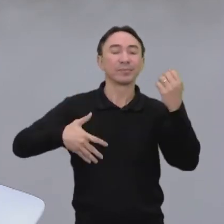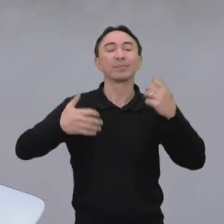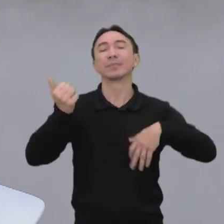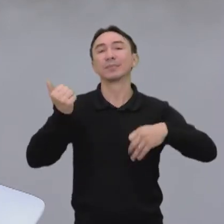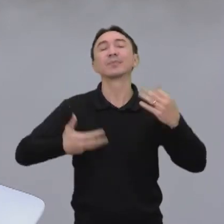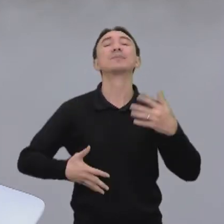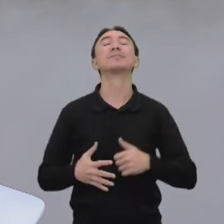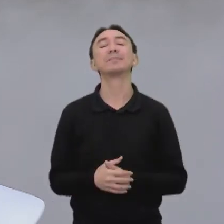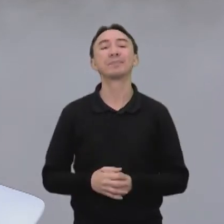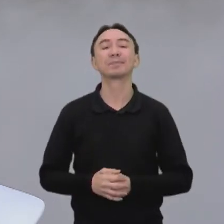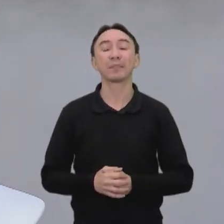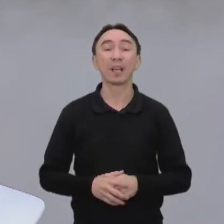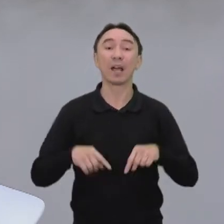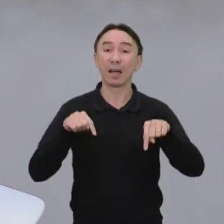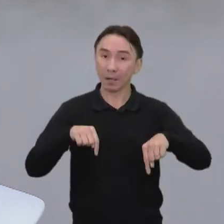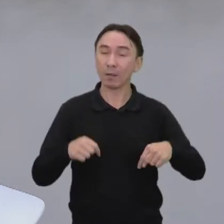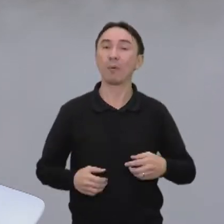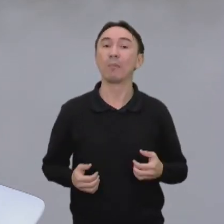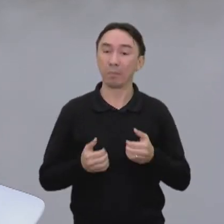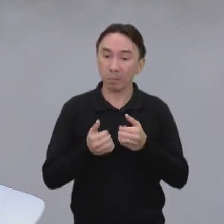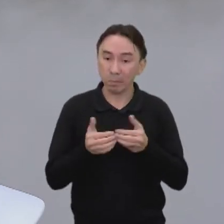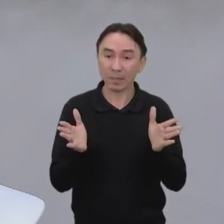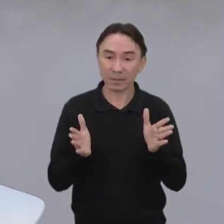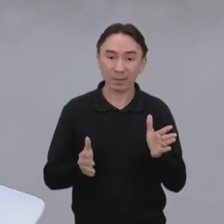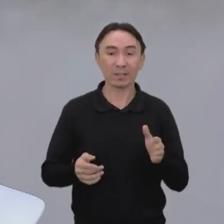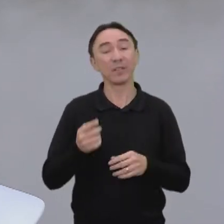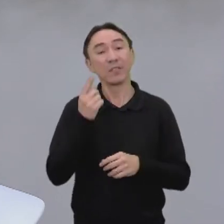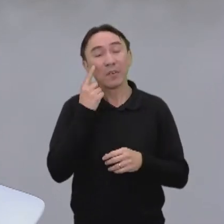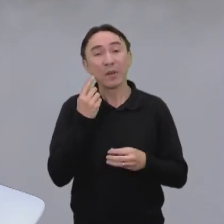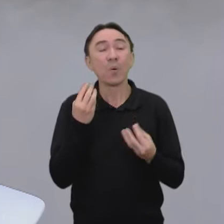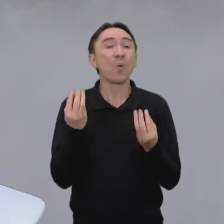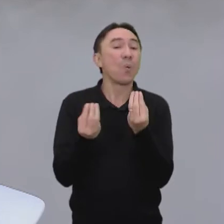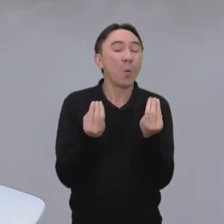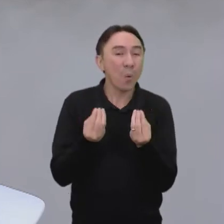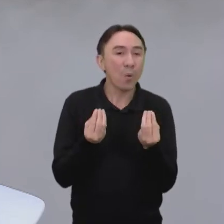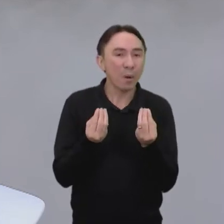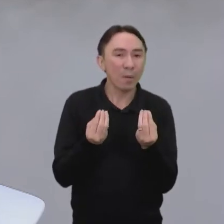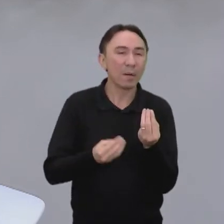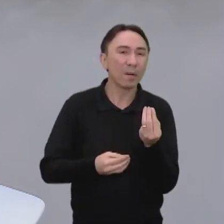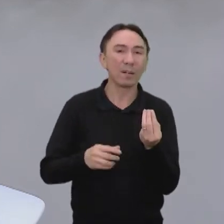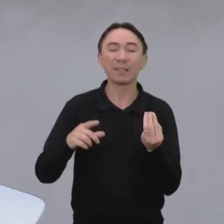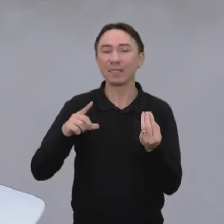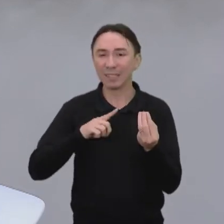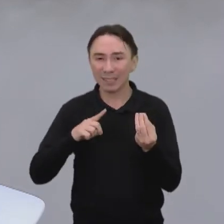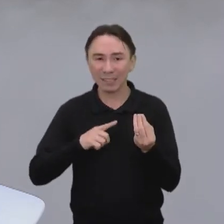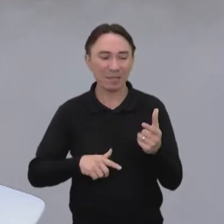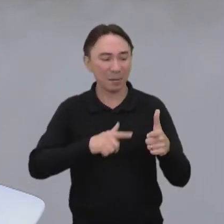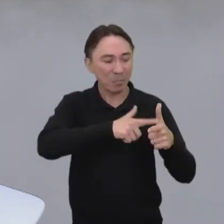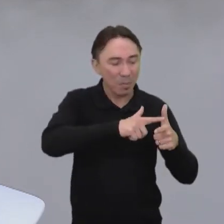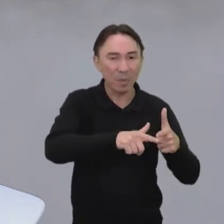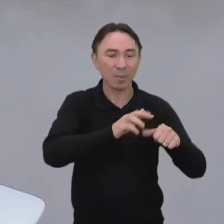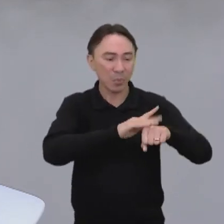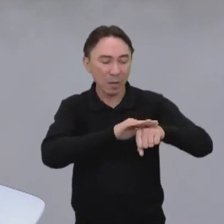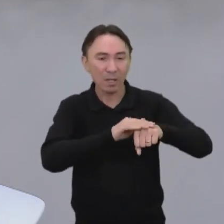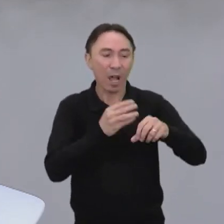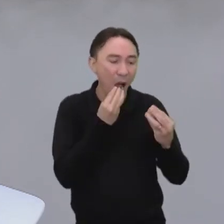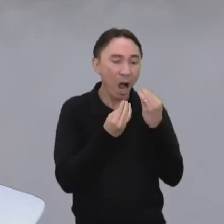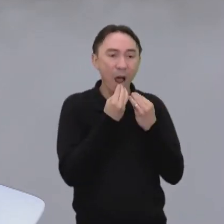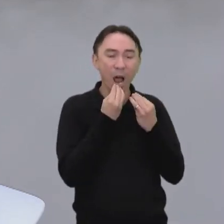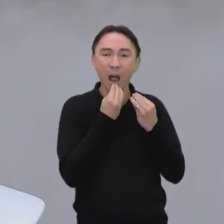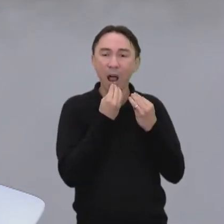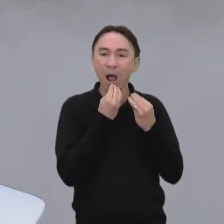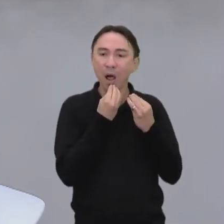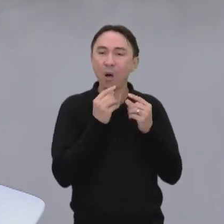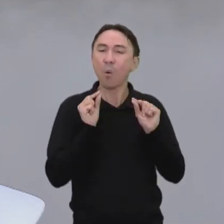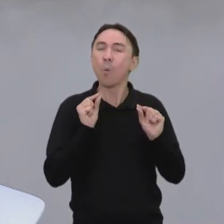esse processo, né, vamos então abordar, né, definir um pouquinho mais a respeito de transtornos alimentares. Tá aparecendo